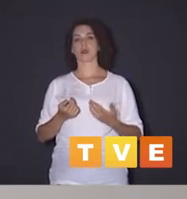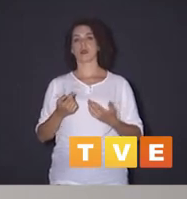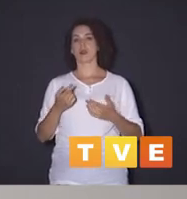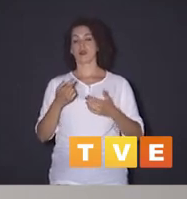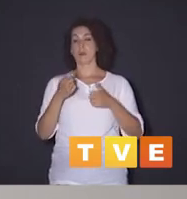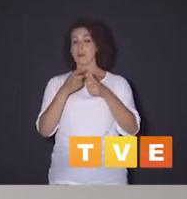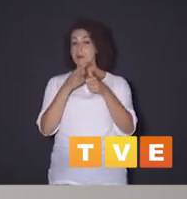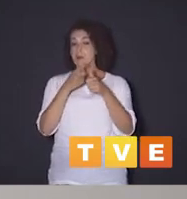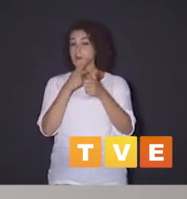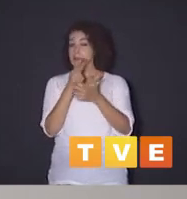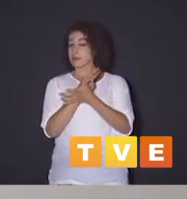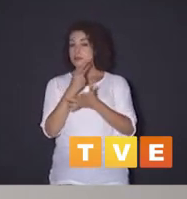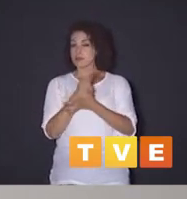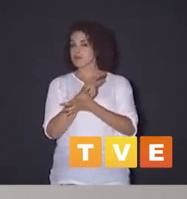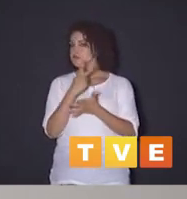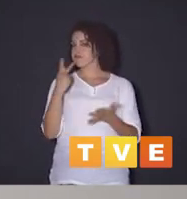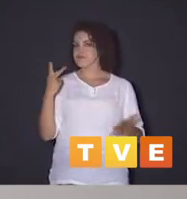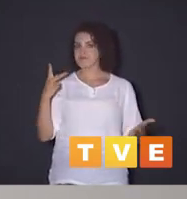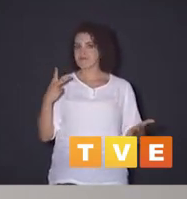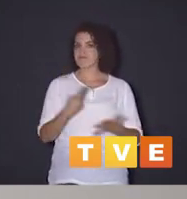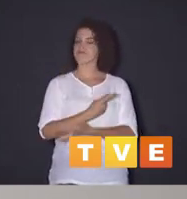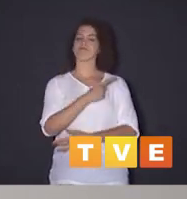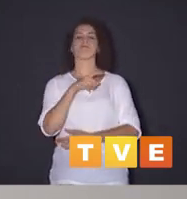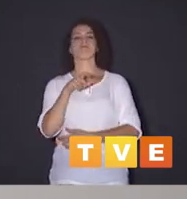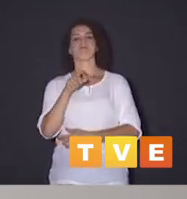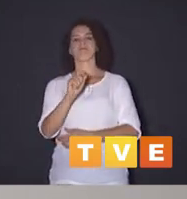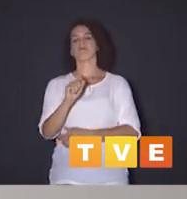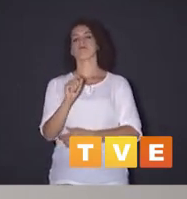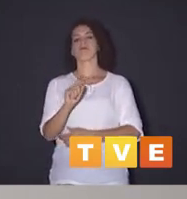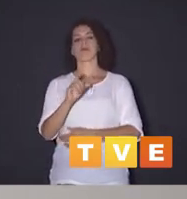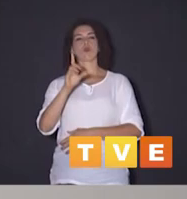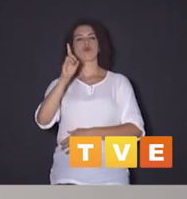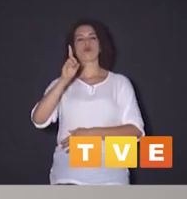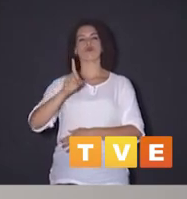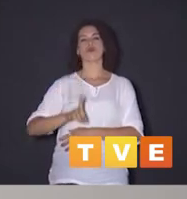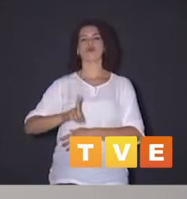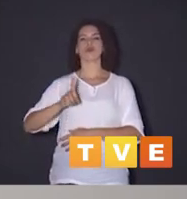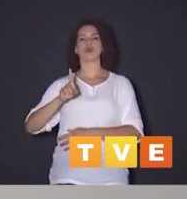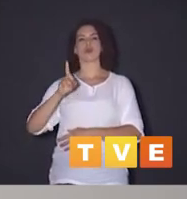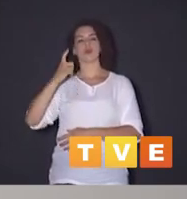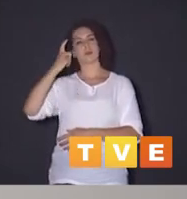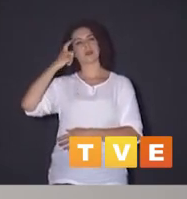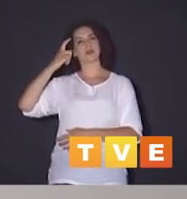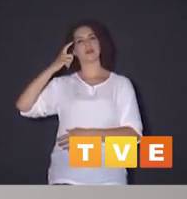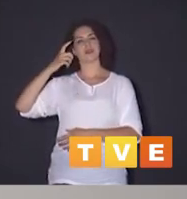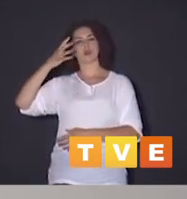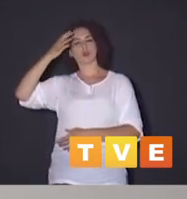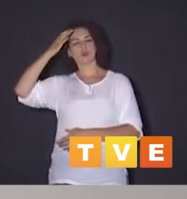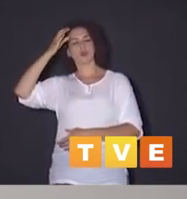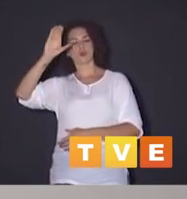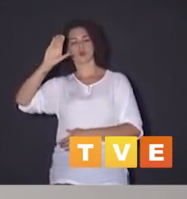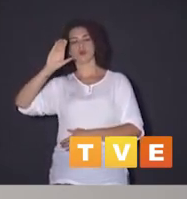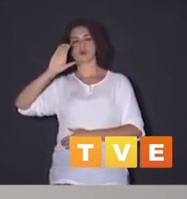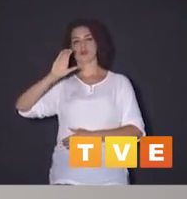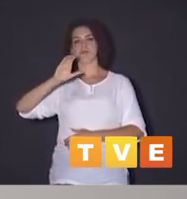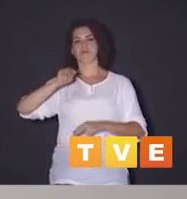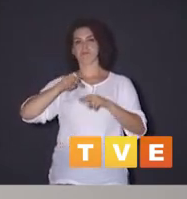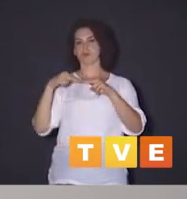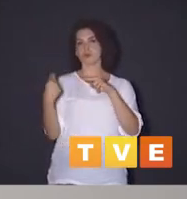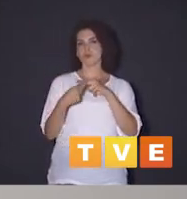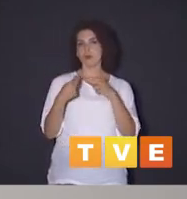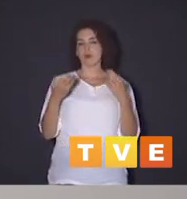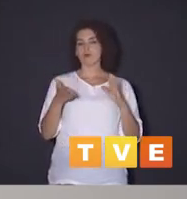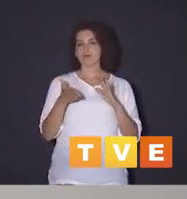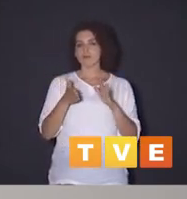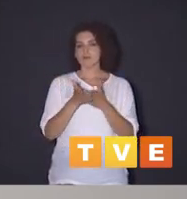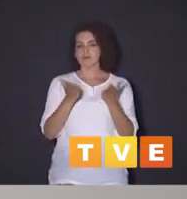equívoco que ocorre hoje quando uma um gestor mexe com a cultura nos bairros populares ele vem com